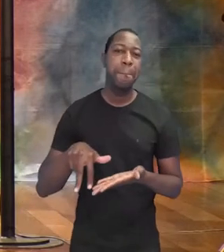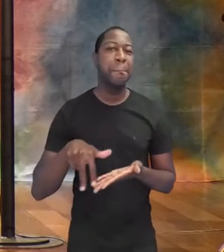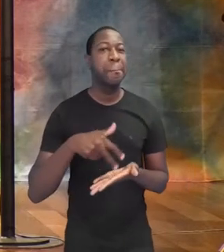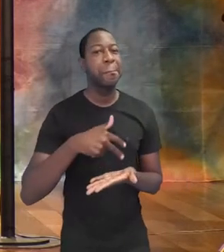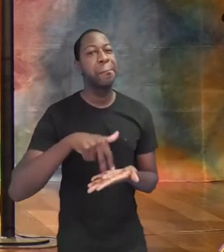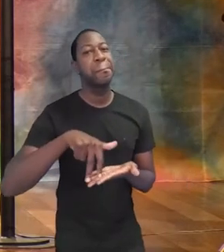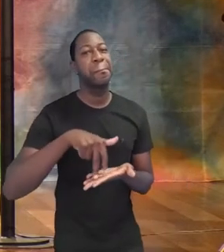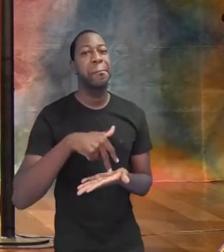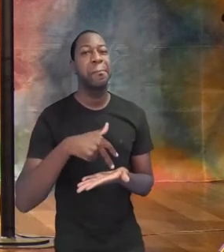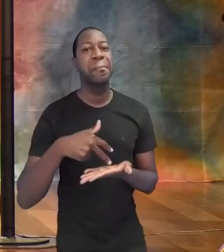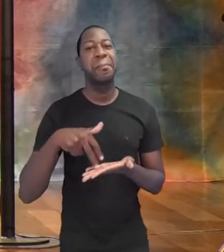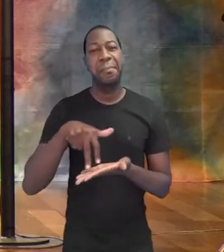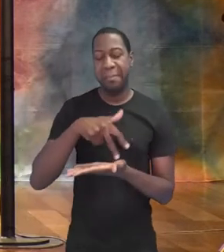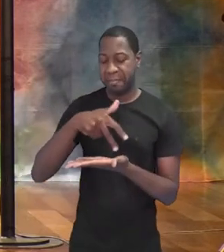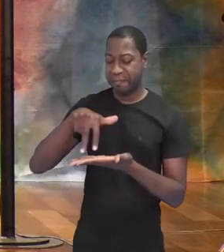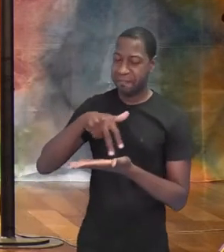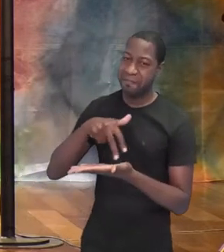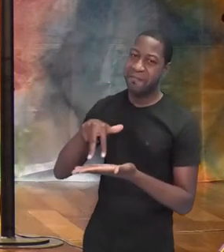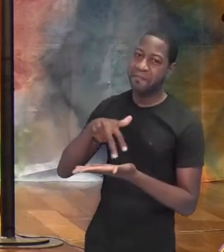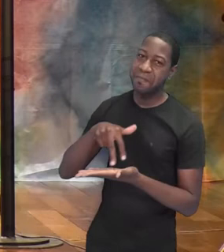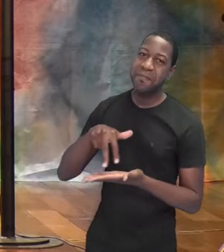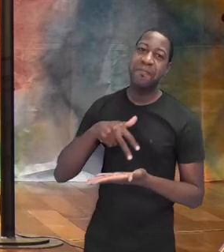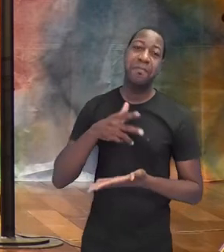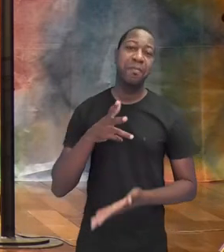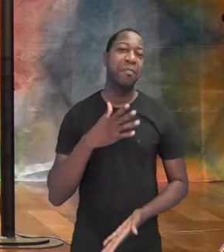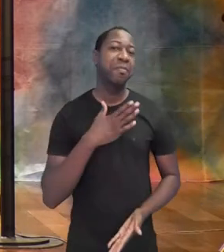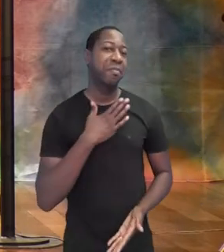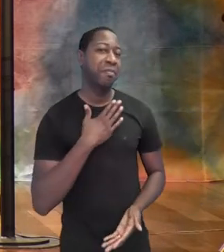Surupango da vingança,